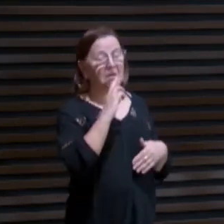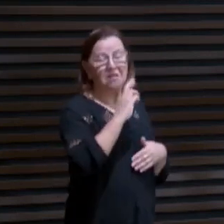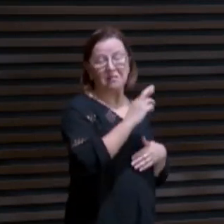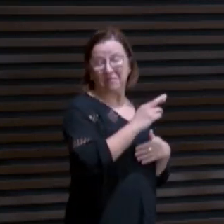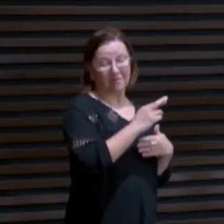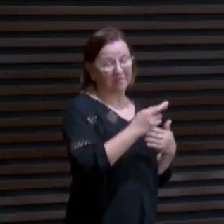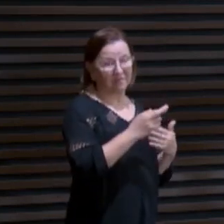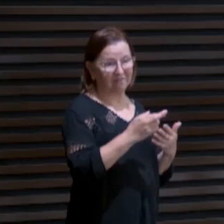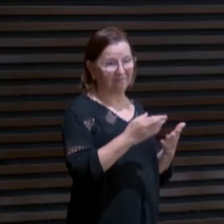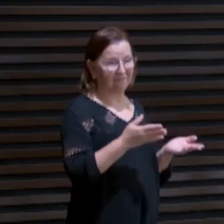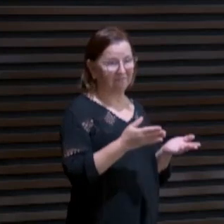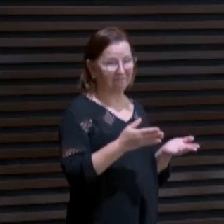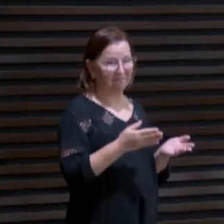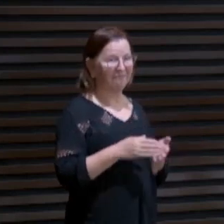calmamente.